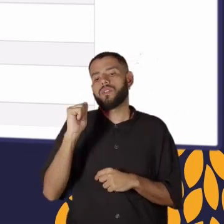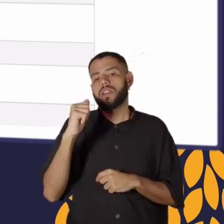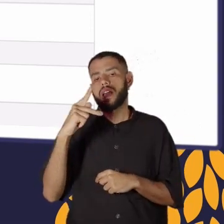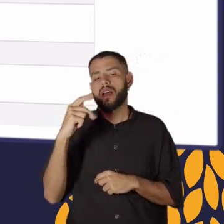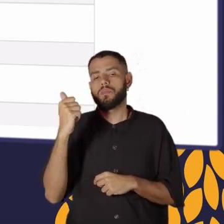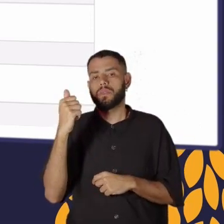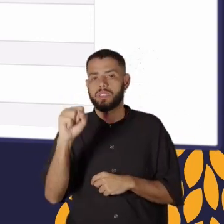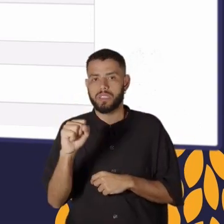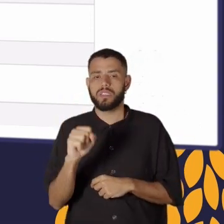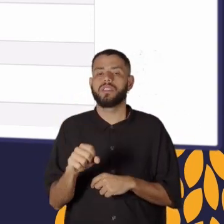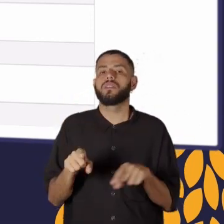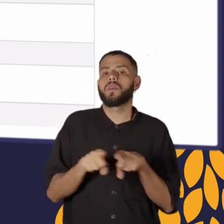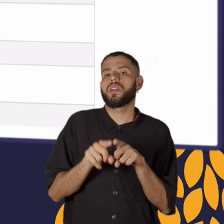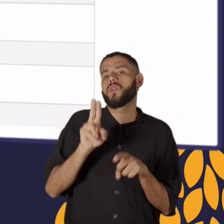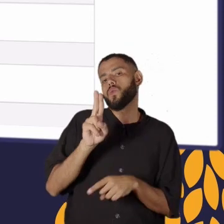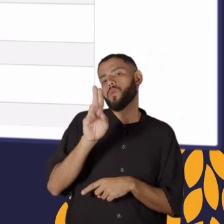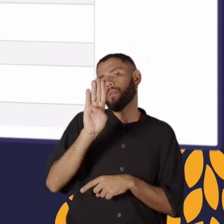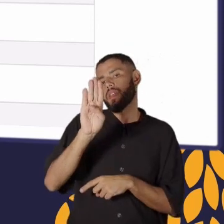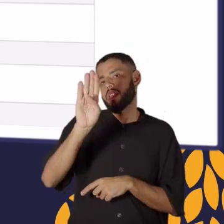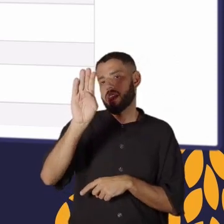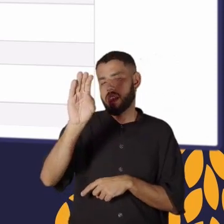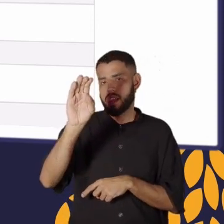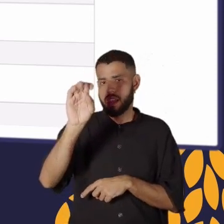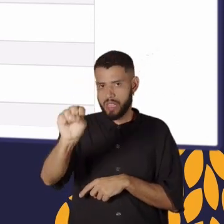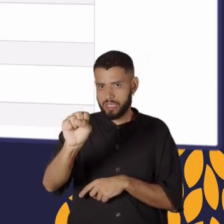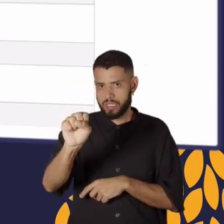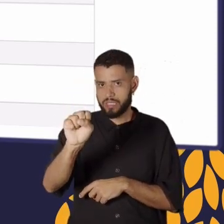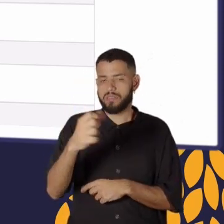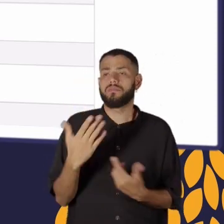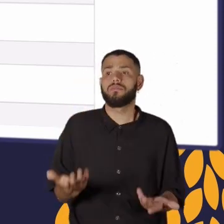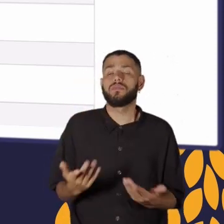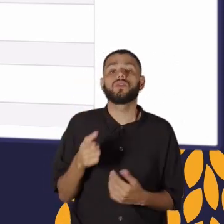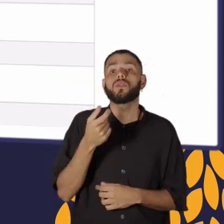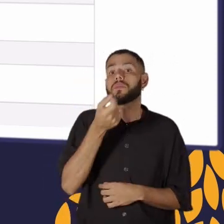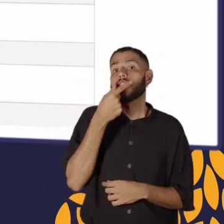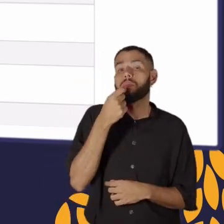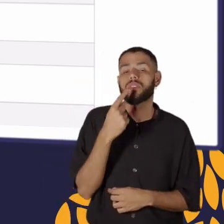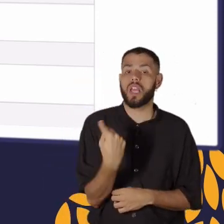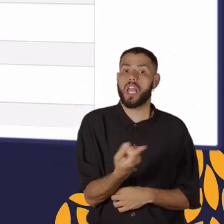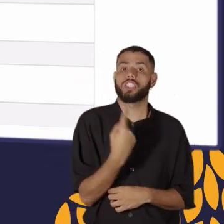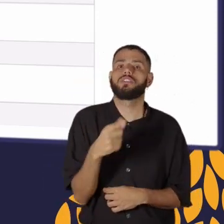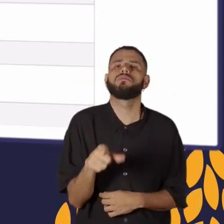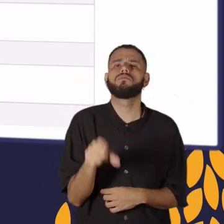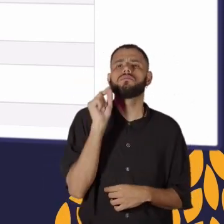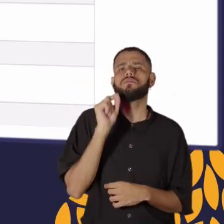UBS, e aí são esses 3 medicamentos que a gente, então, optou, entendendo que eram esses 3 medicamentos os mais